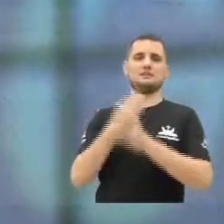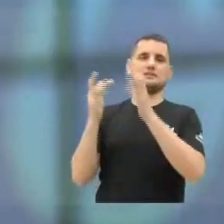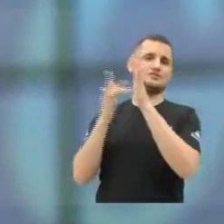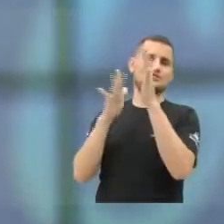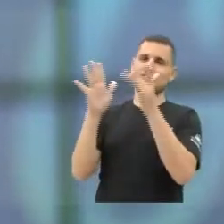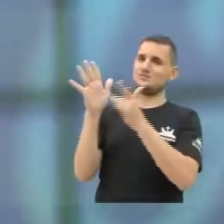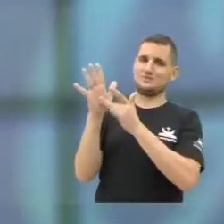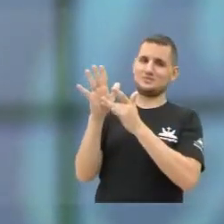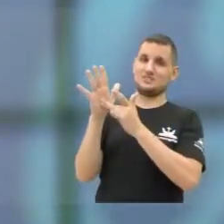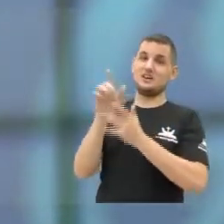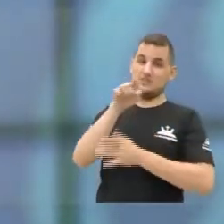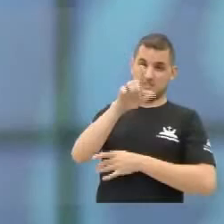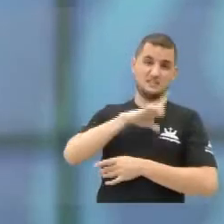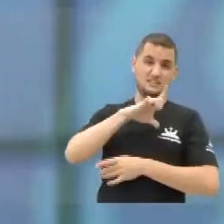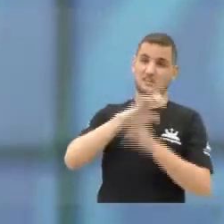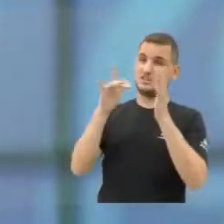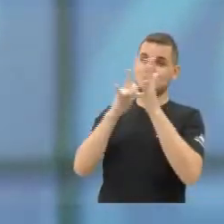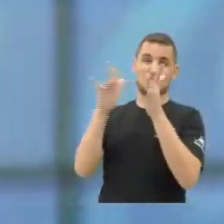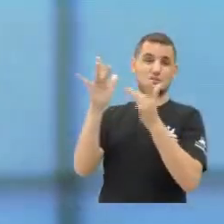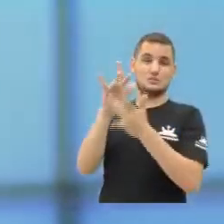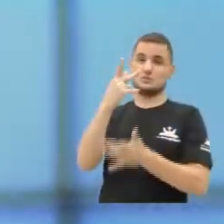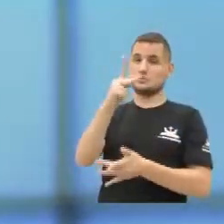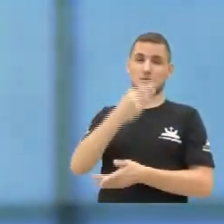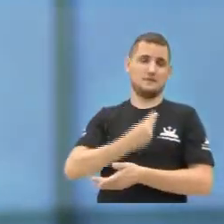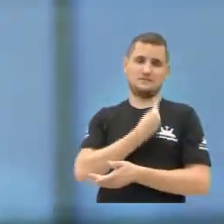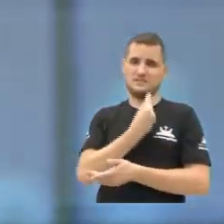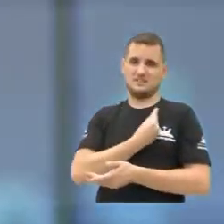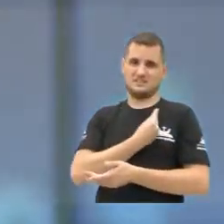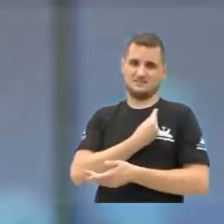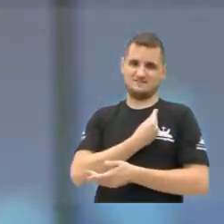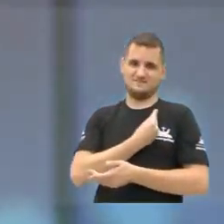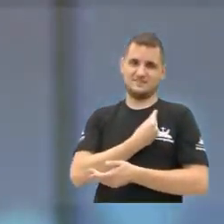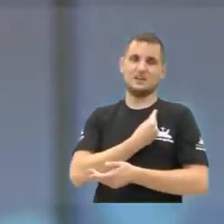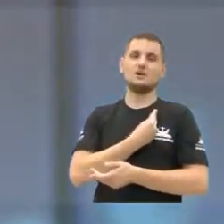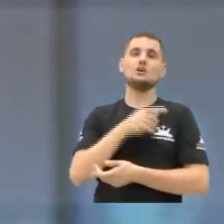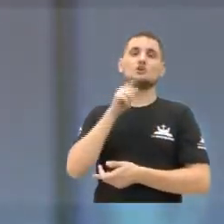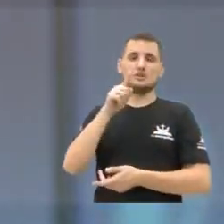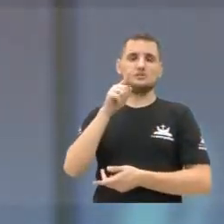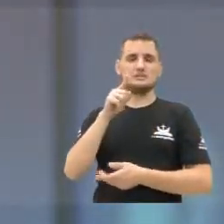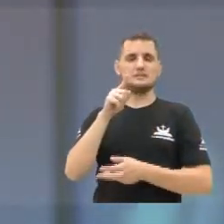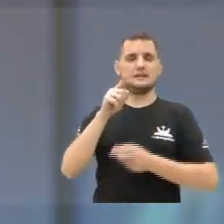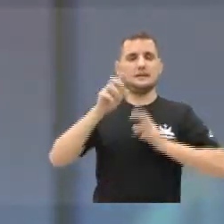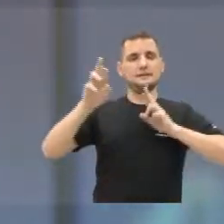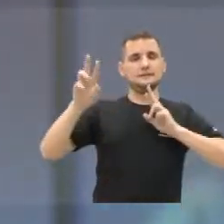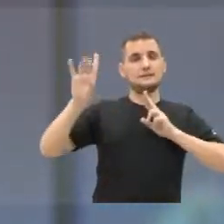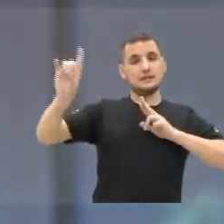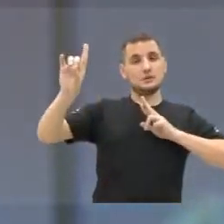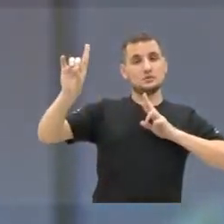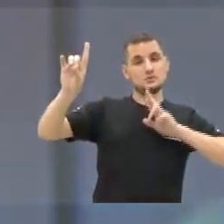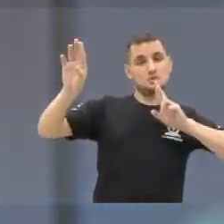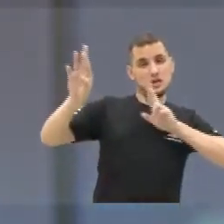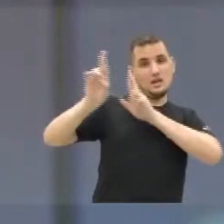quando você tiver Jesus, quando você restaurar o teu relacionamento com Deus,